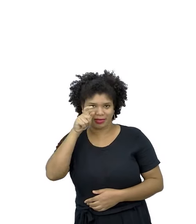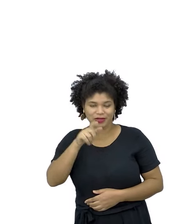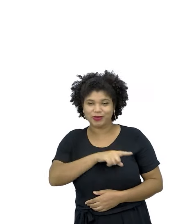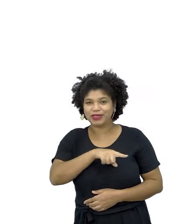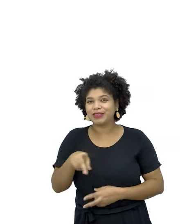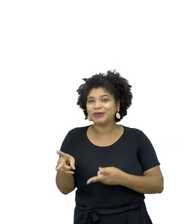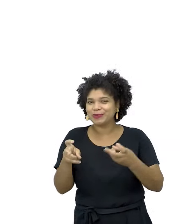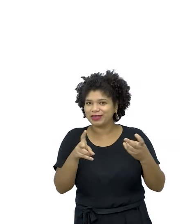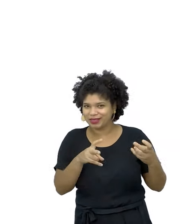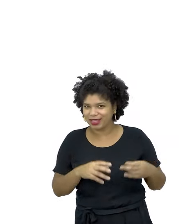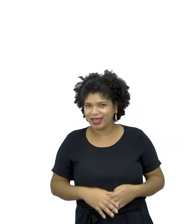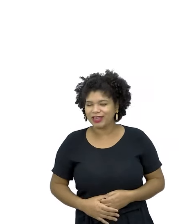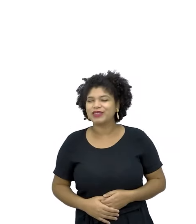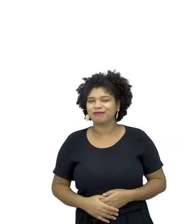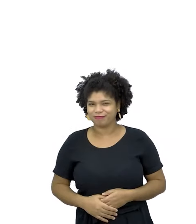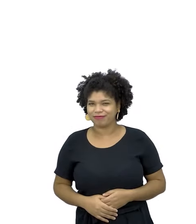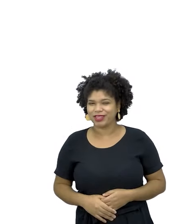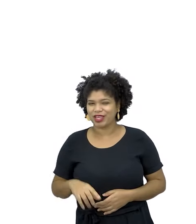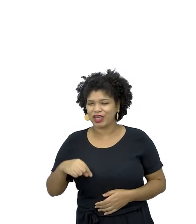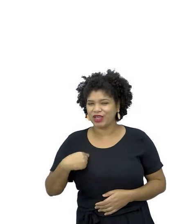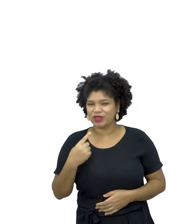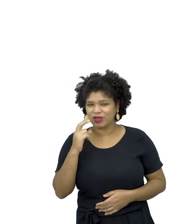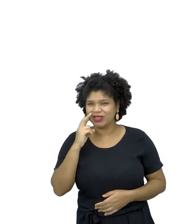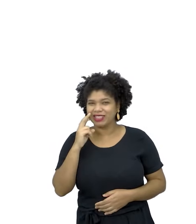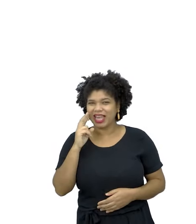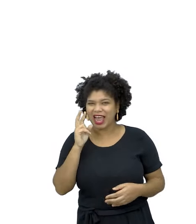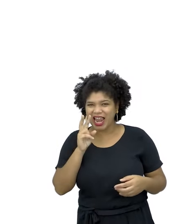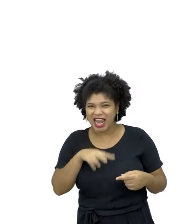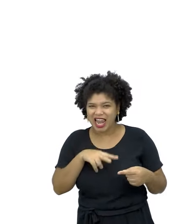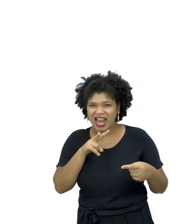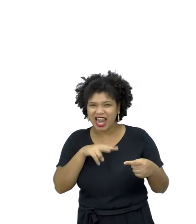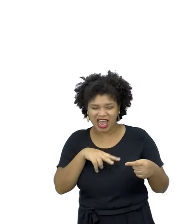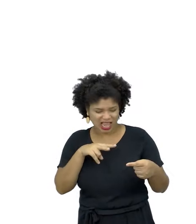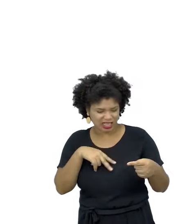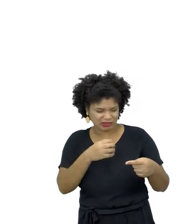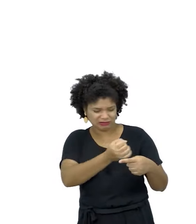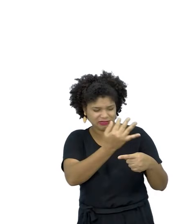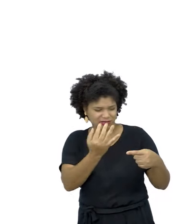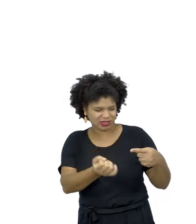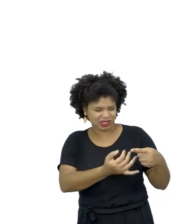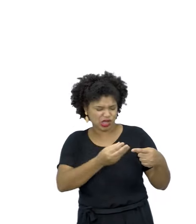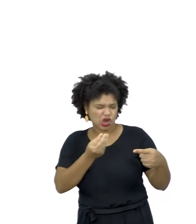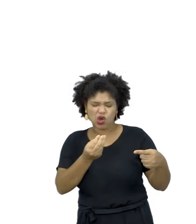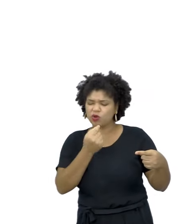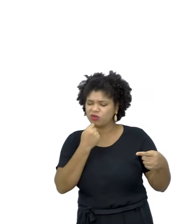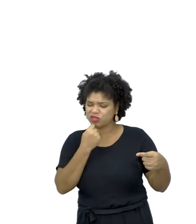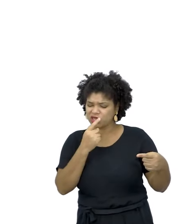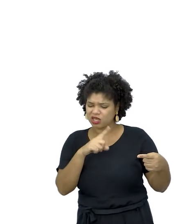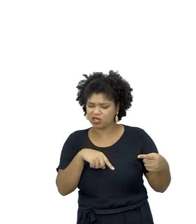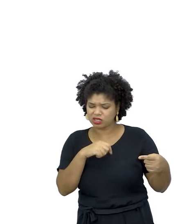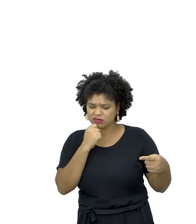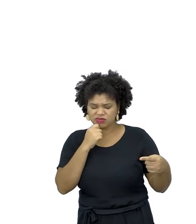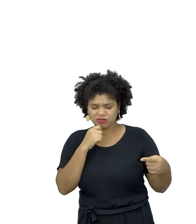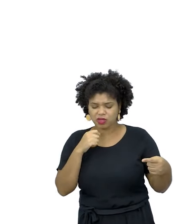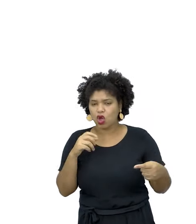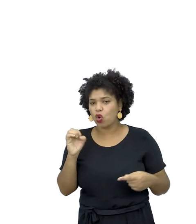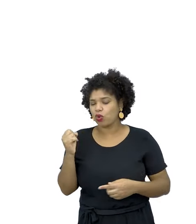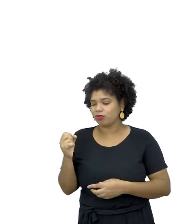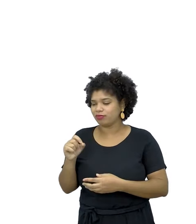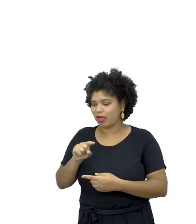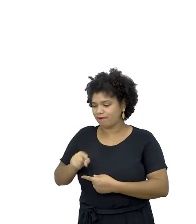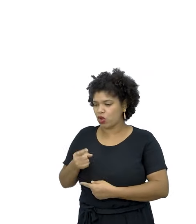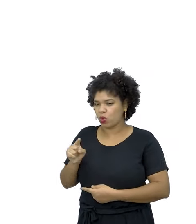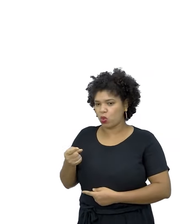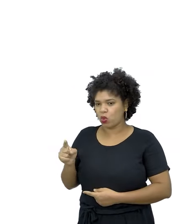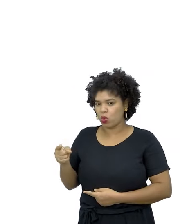perceberam que a gente tem dificuldade de ler os números racionais? Muitas vezes, para simplificar esse número, uma leitura simples,